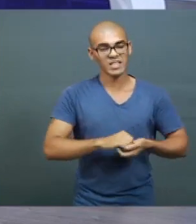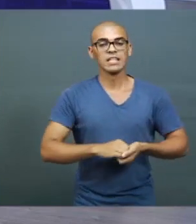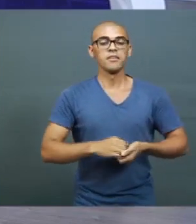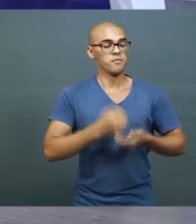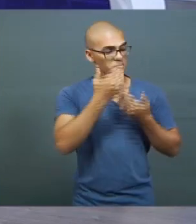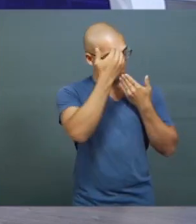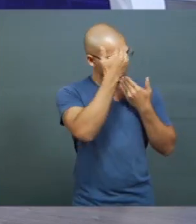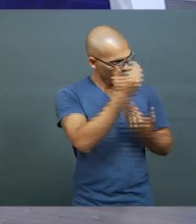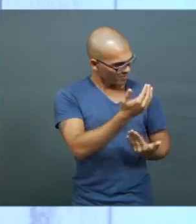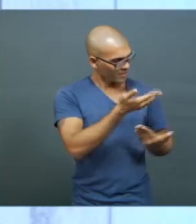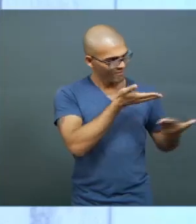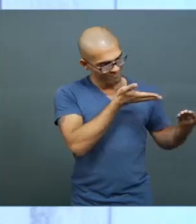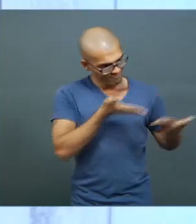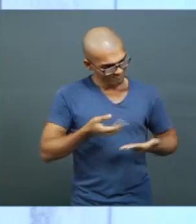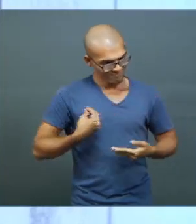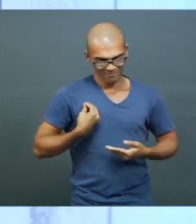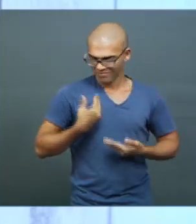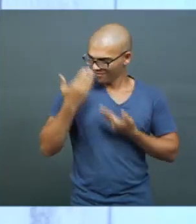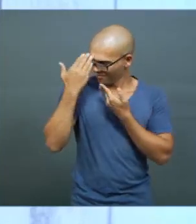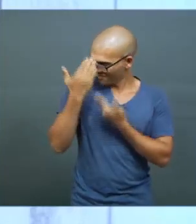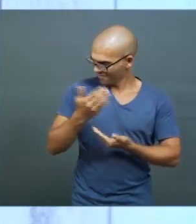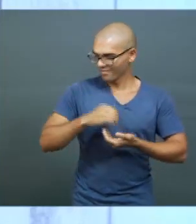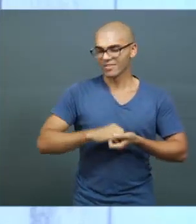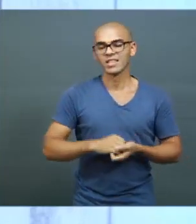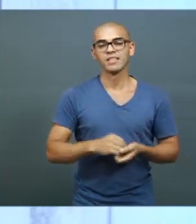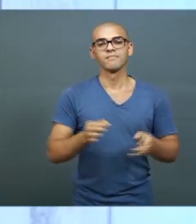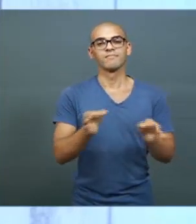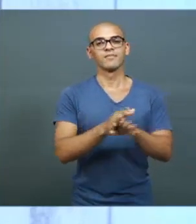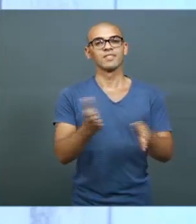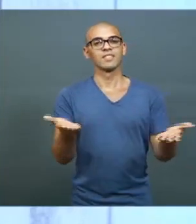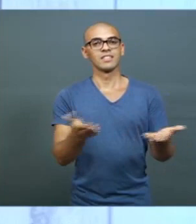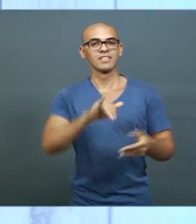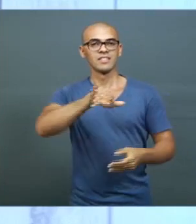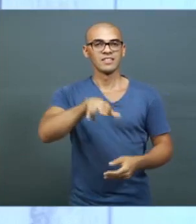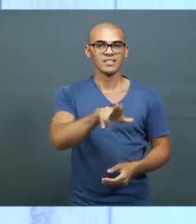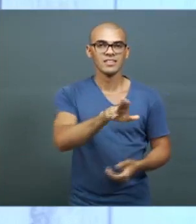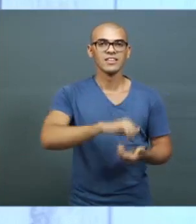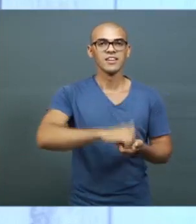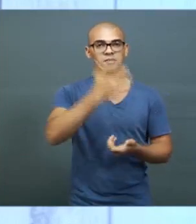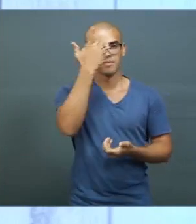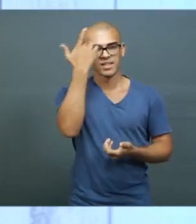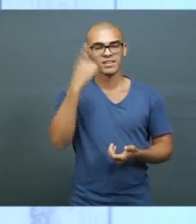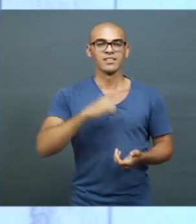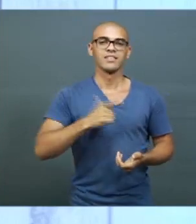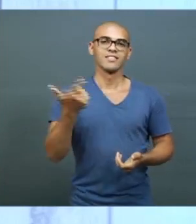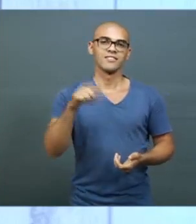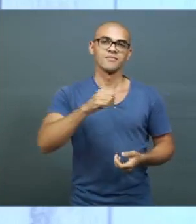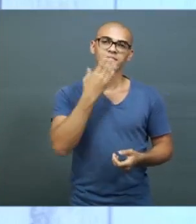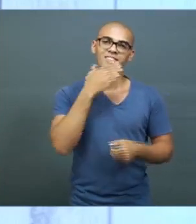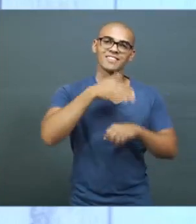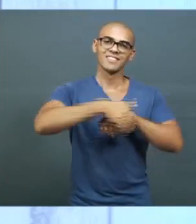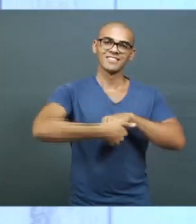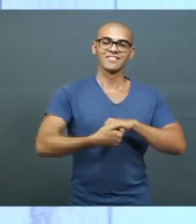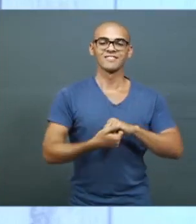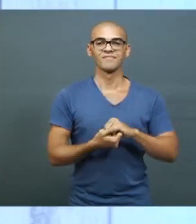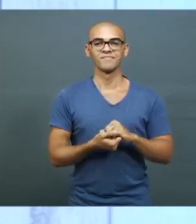pela participação Eu também. Que agradeço. O Jornal da UFO fica por aqui. Amanhã estamos de volta. Uma boa noite e até lá.